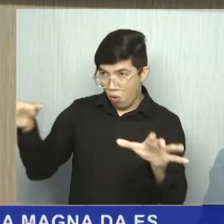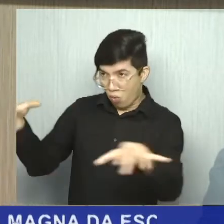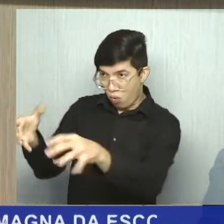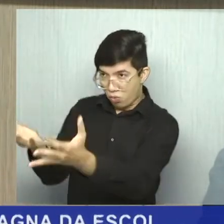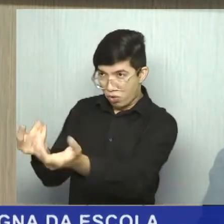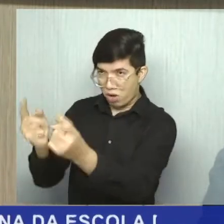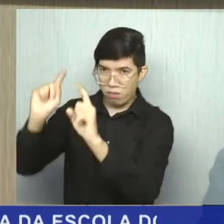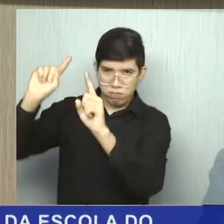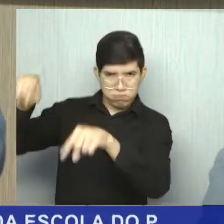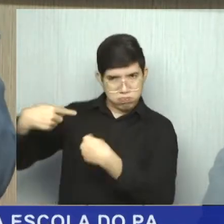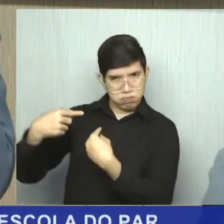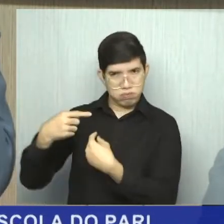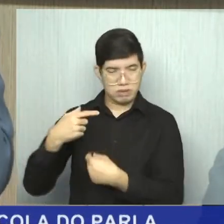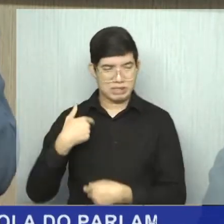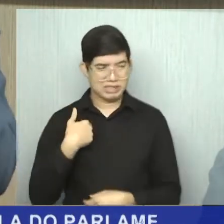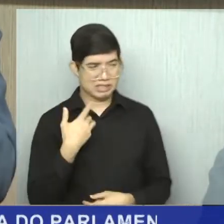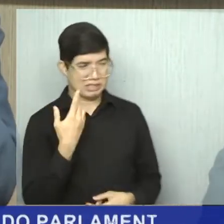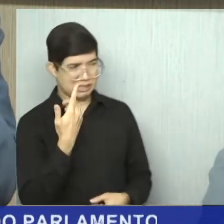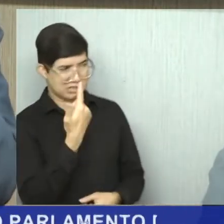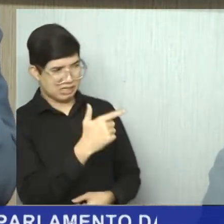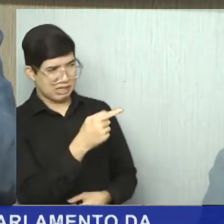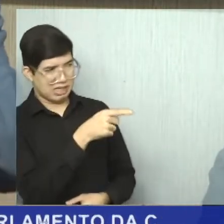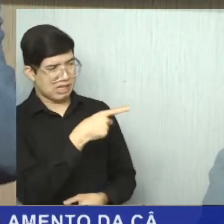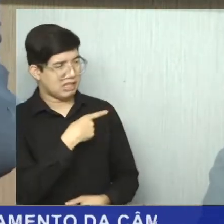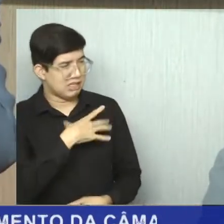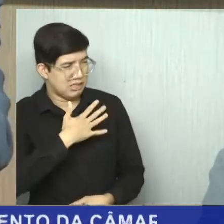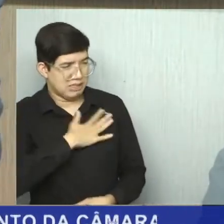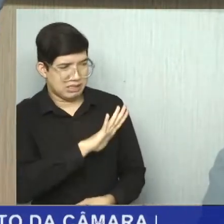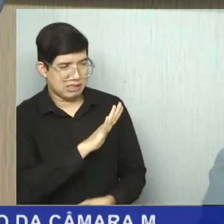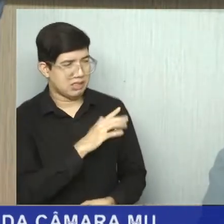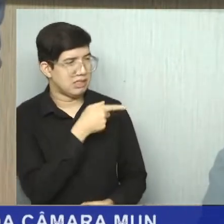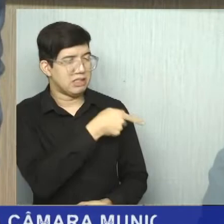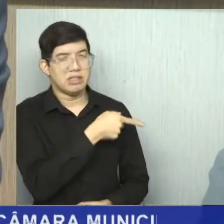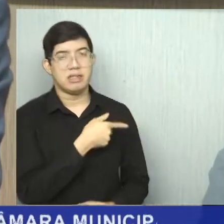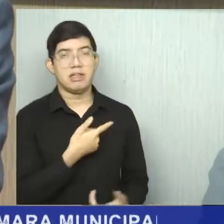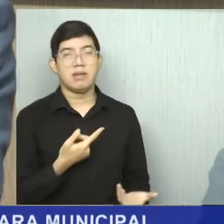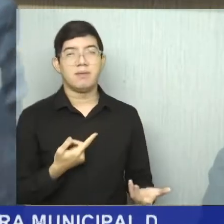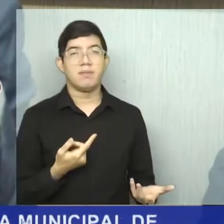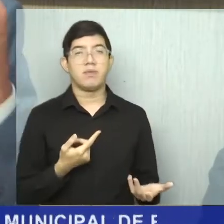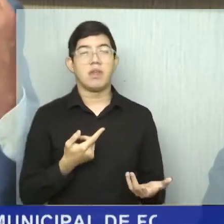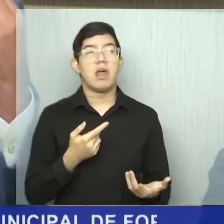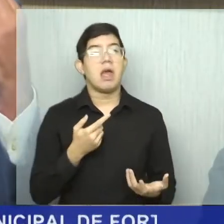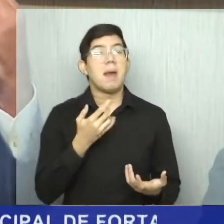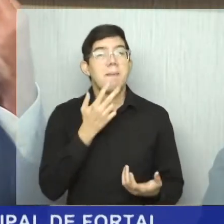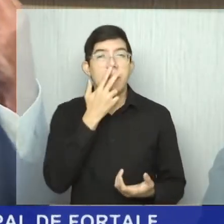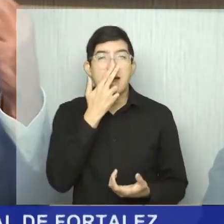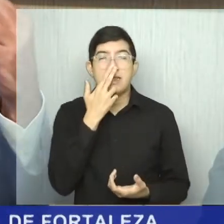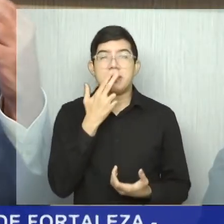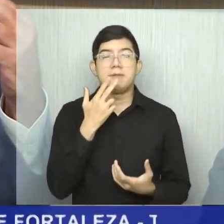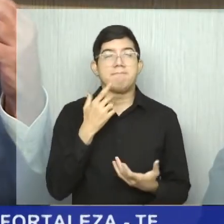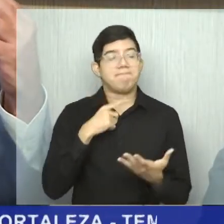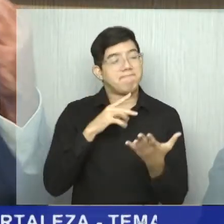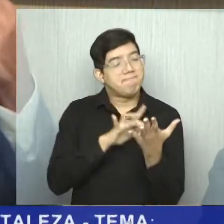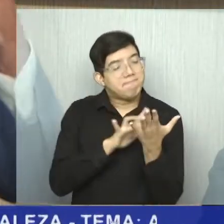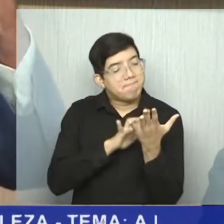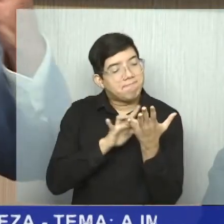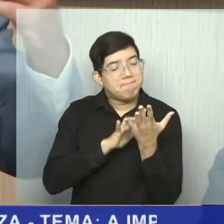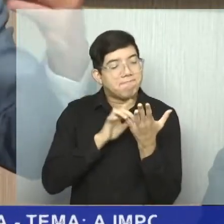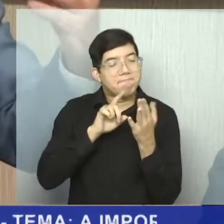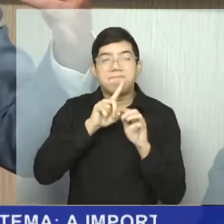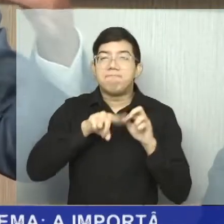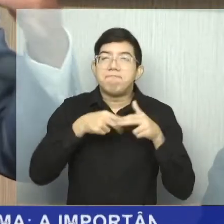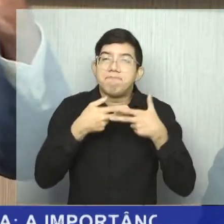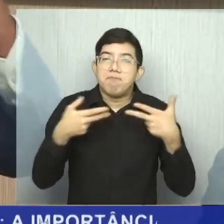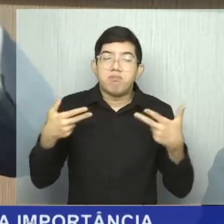não consegue a menininha, ou a menininha não consegue o rapazinho, porque são símbolos de êxito social que ele não consegue portar. Elementos